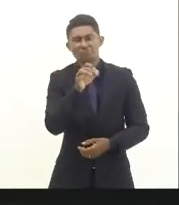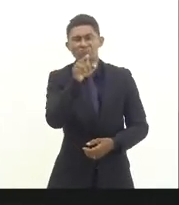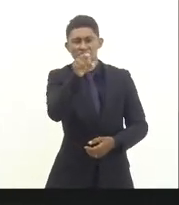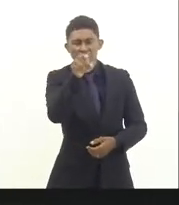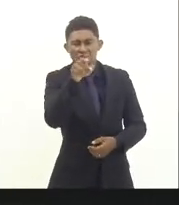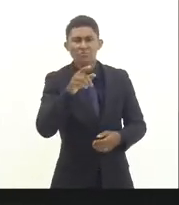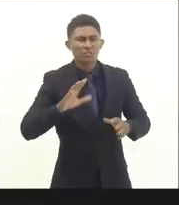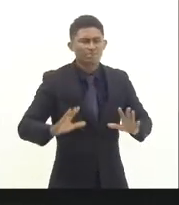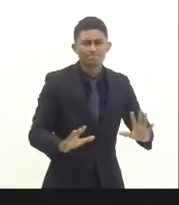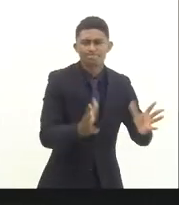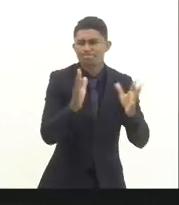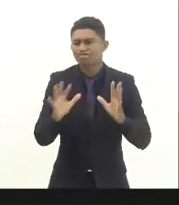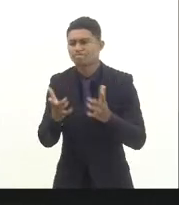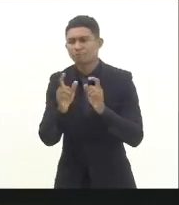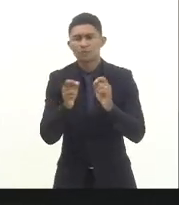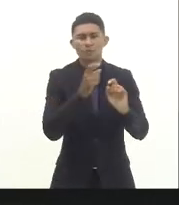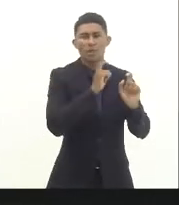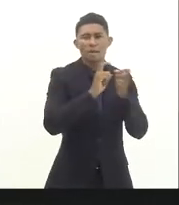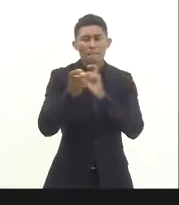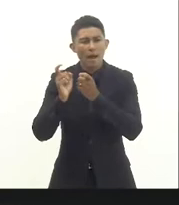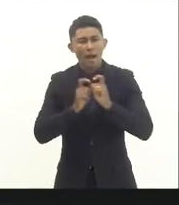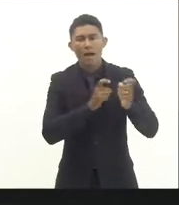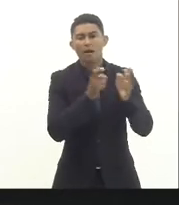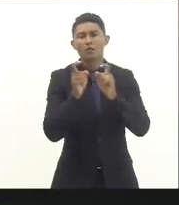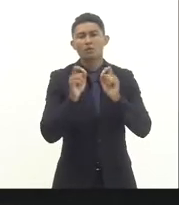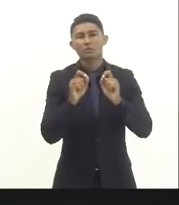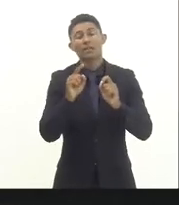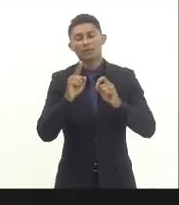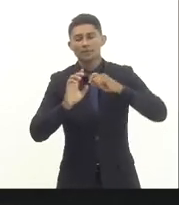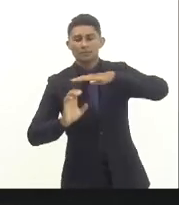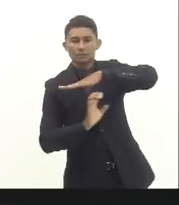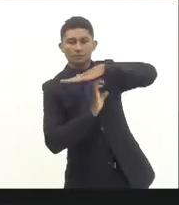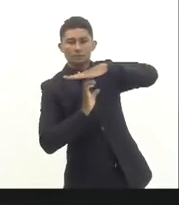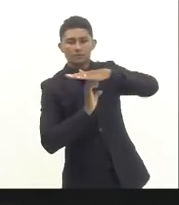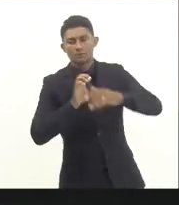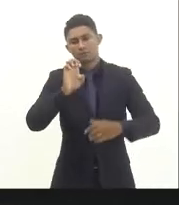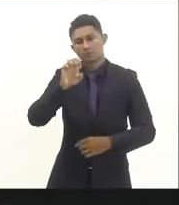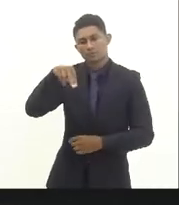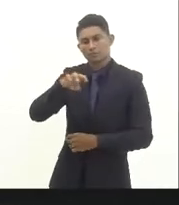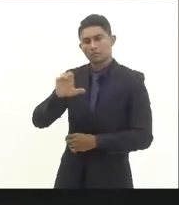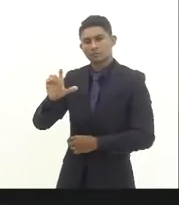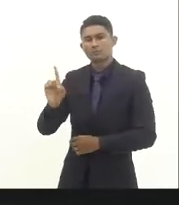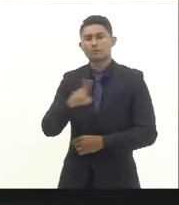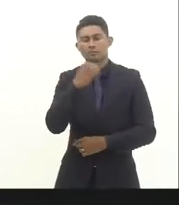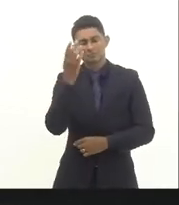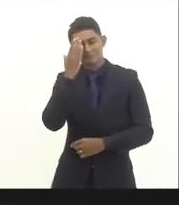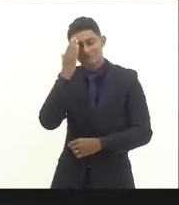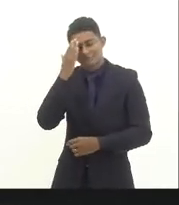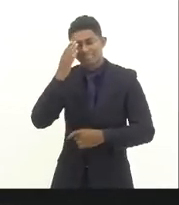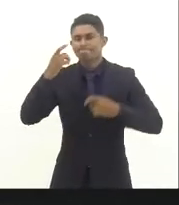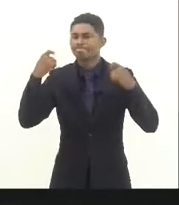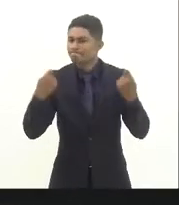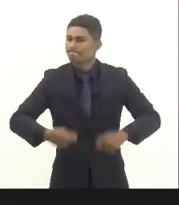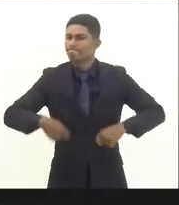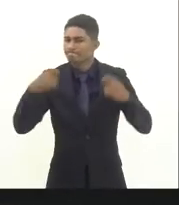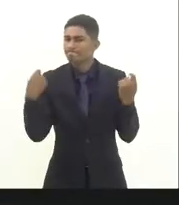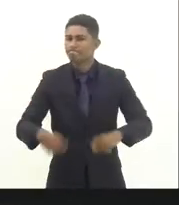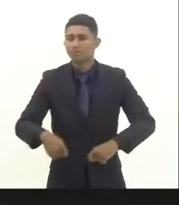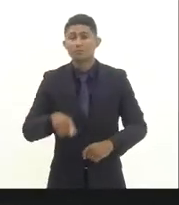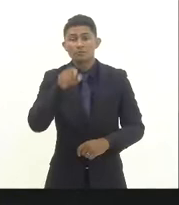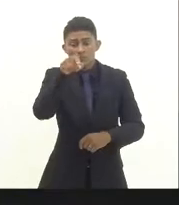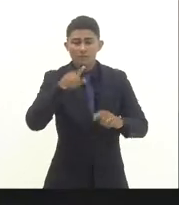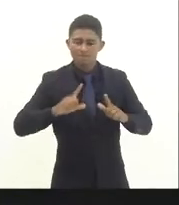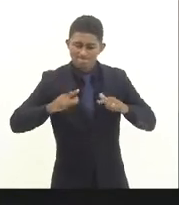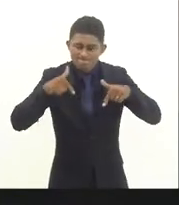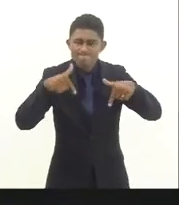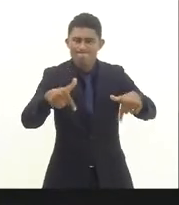promover um belo debate Na questão da enel e nós sabemos o quanto precisamos mais uma vez da